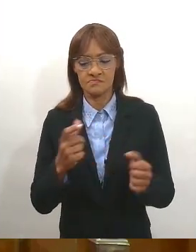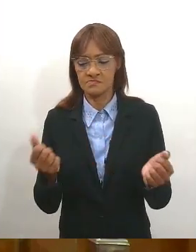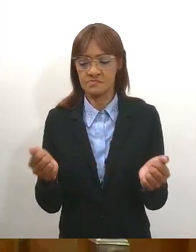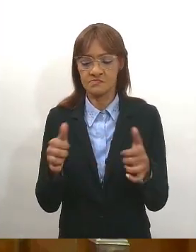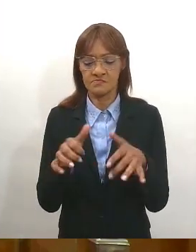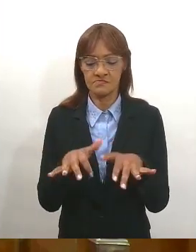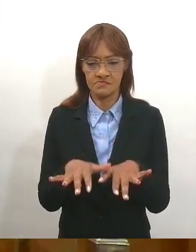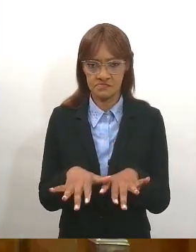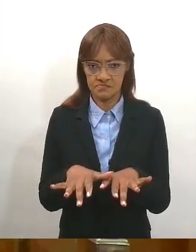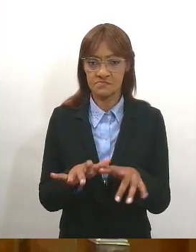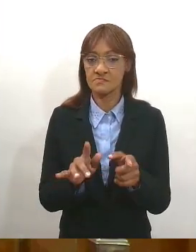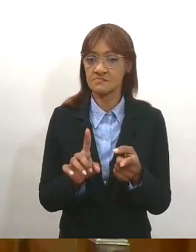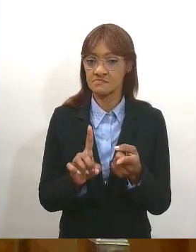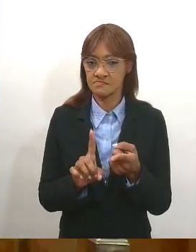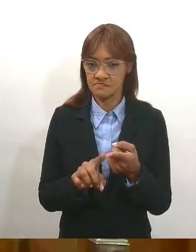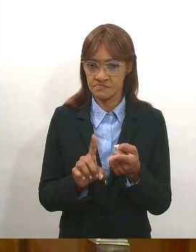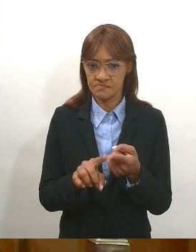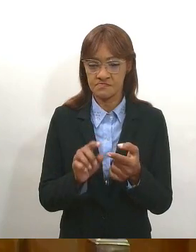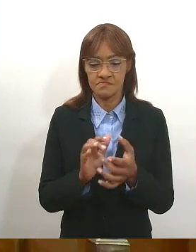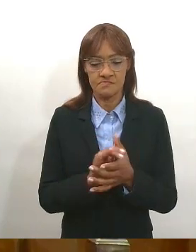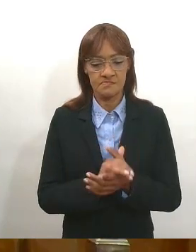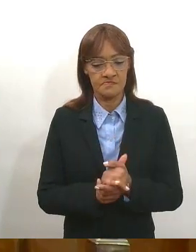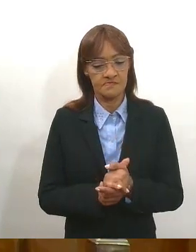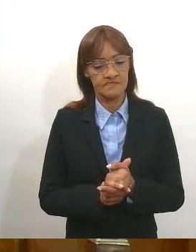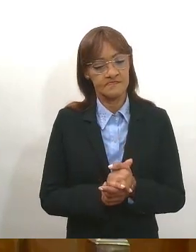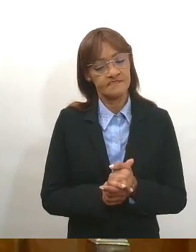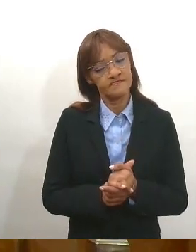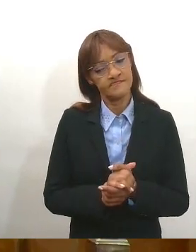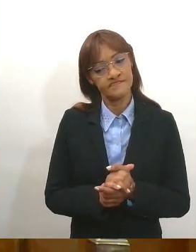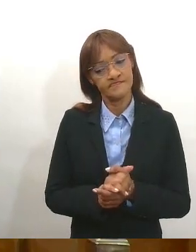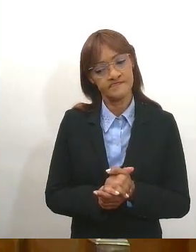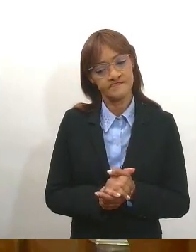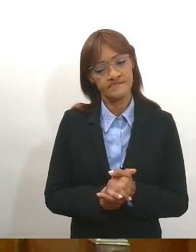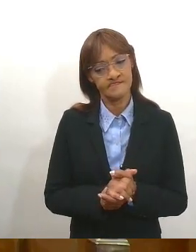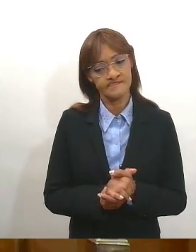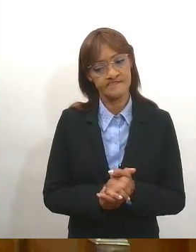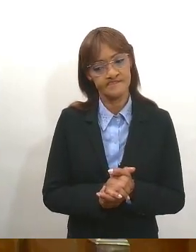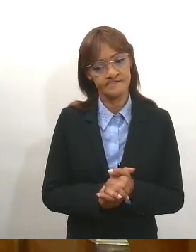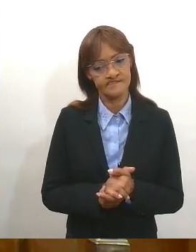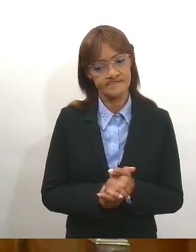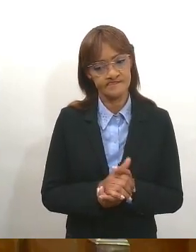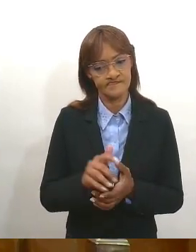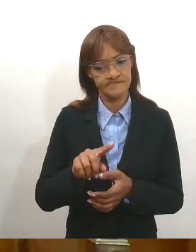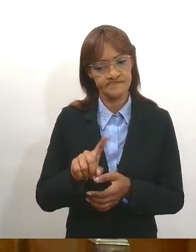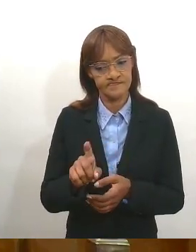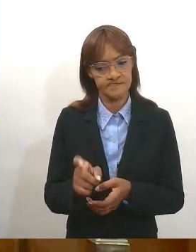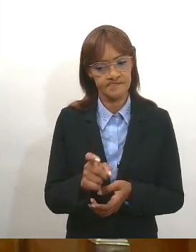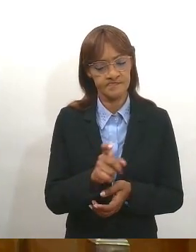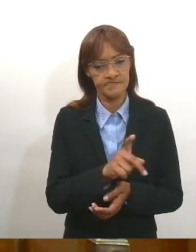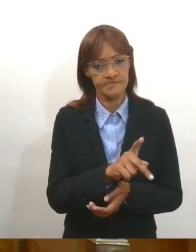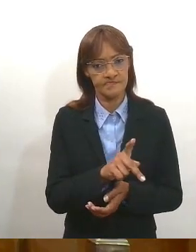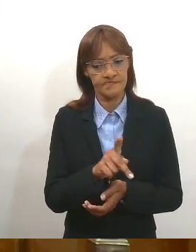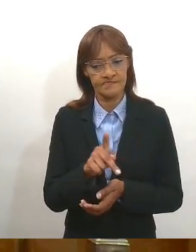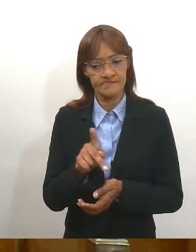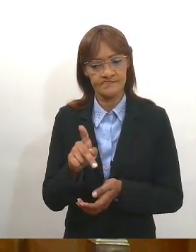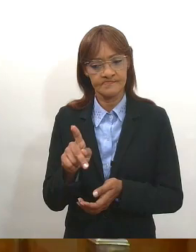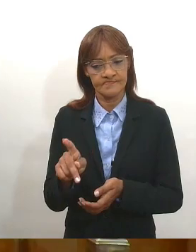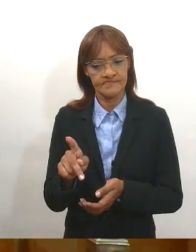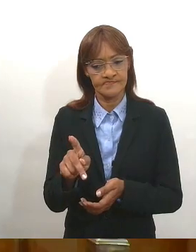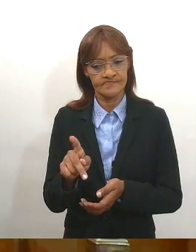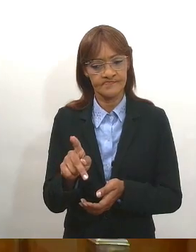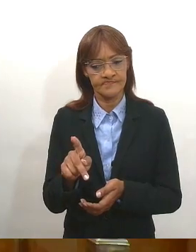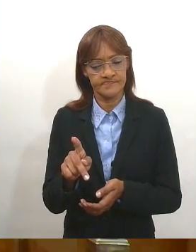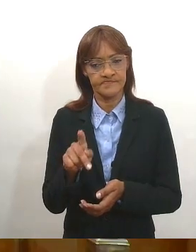de a ex-presidente e conselheira, né, Ivone Mendonça, que é uma